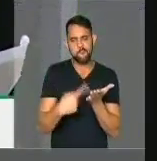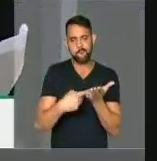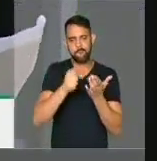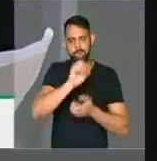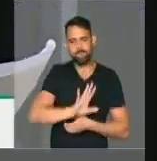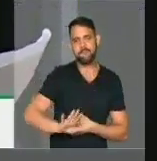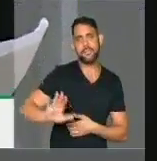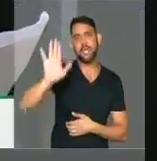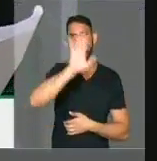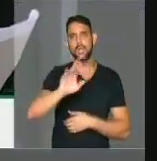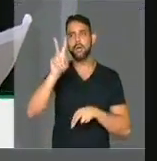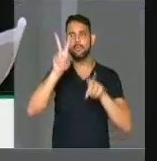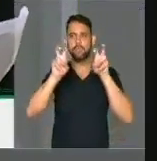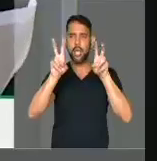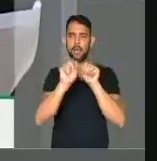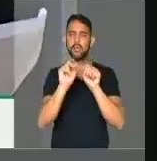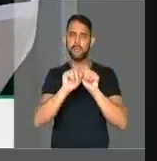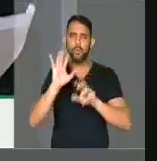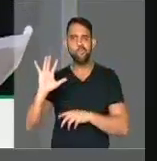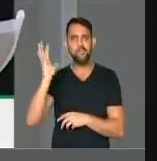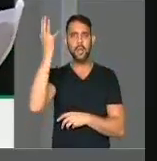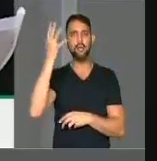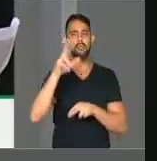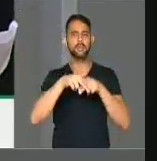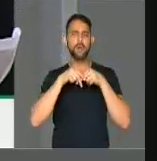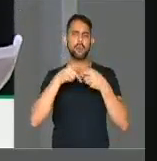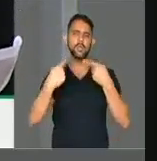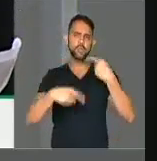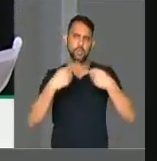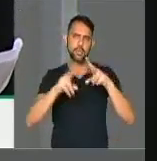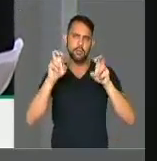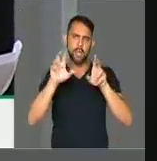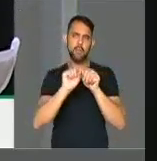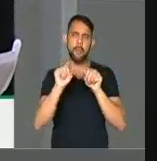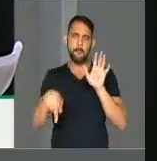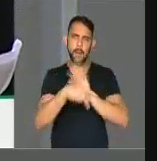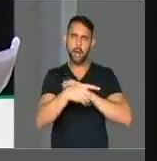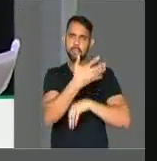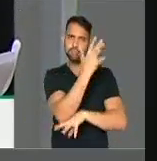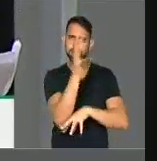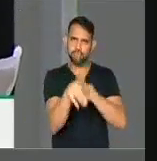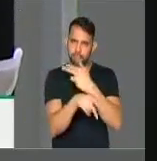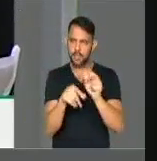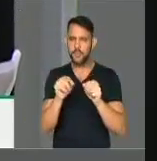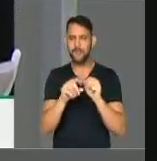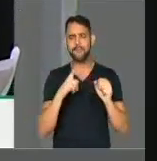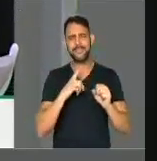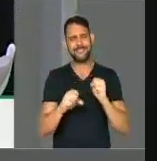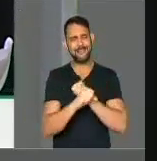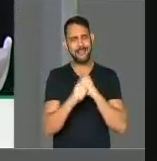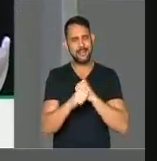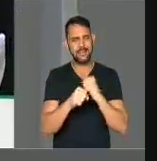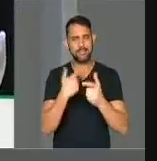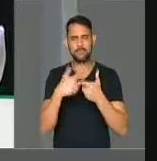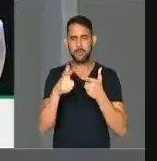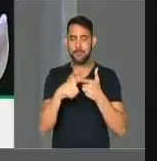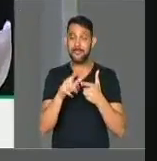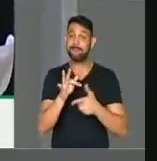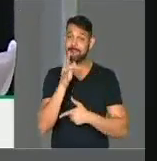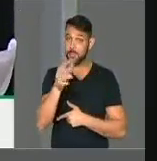pacto nacional sobre as questões climáticas, sobre as questões do meio ambiente, nós vamos ter anos e